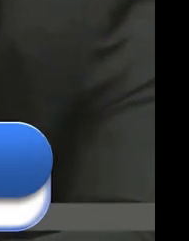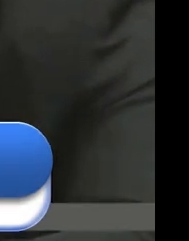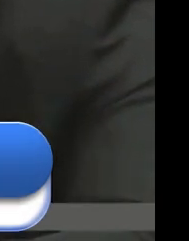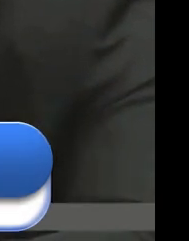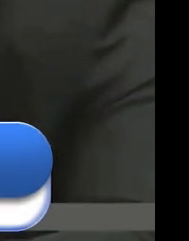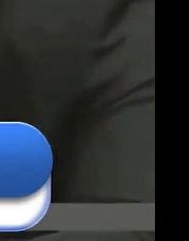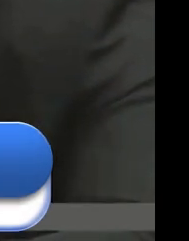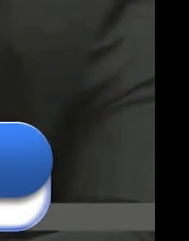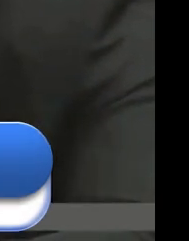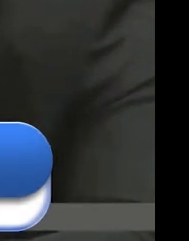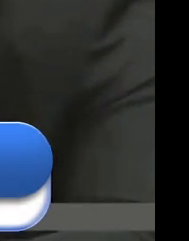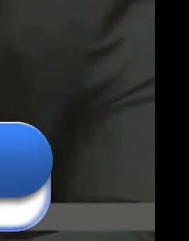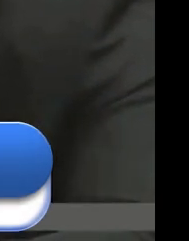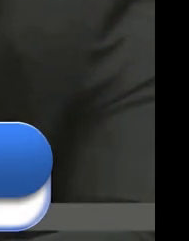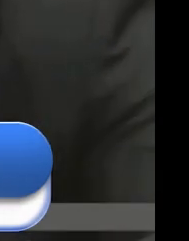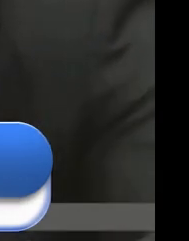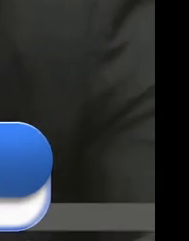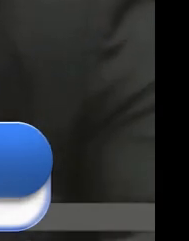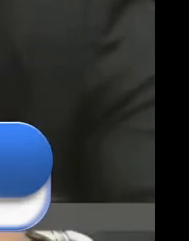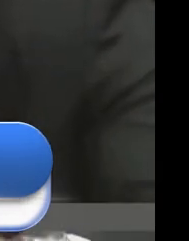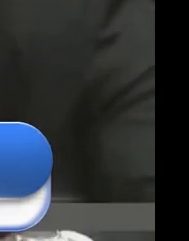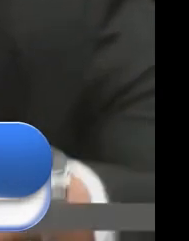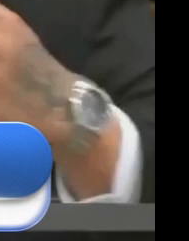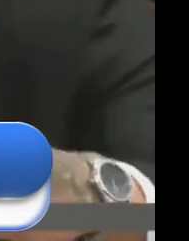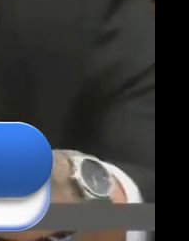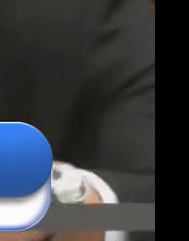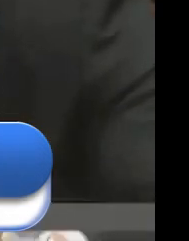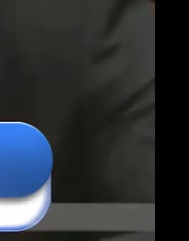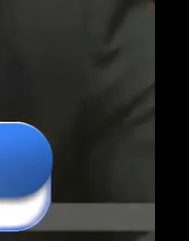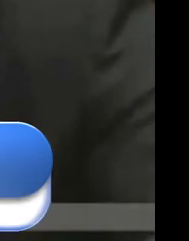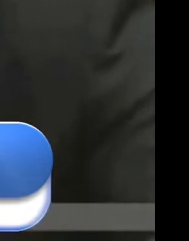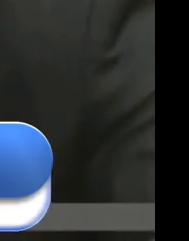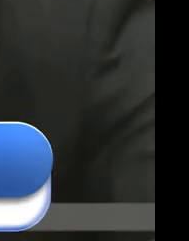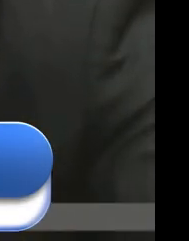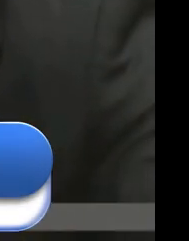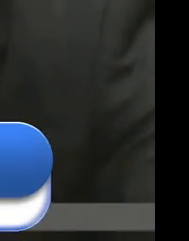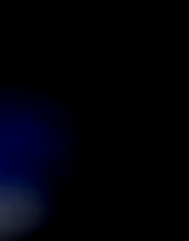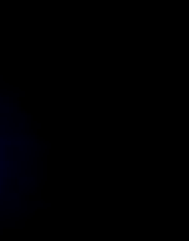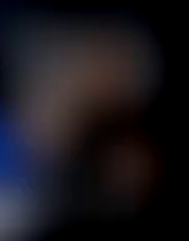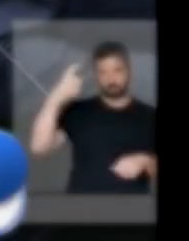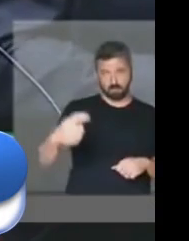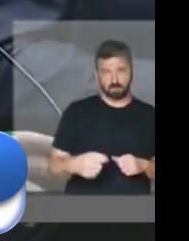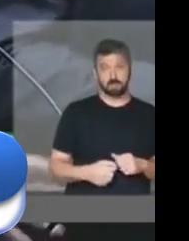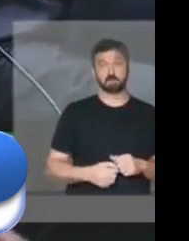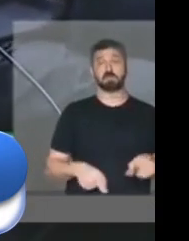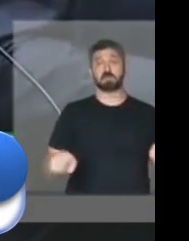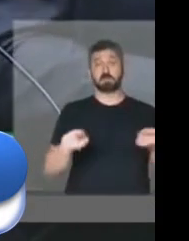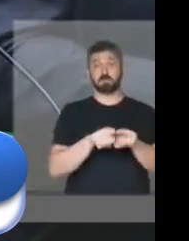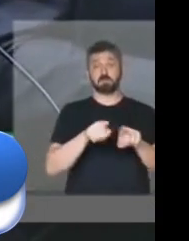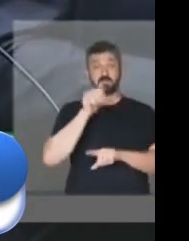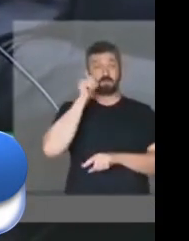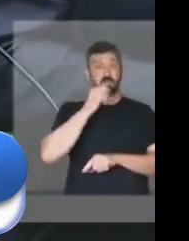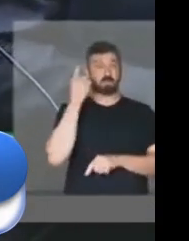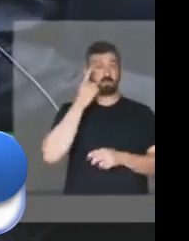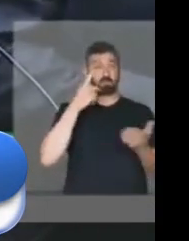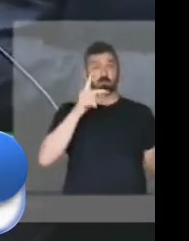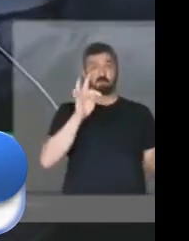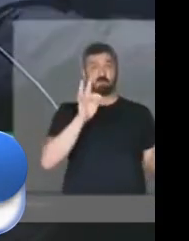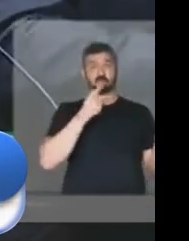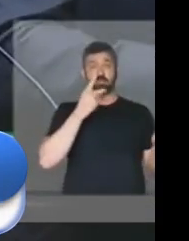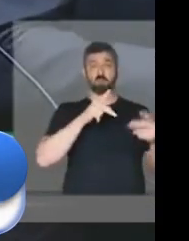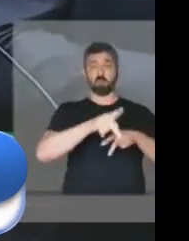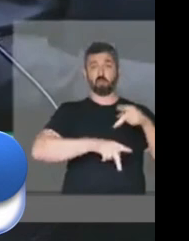coragem de tomar uma medida como essa. Acho que deveria ser até mais do que 5 mil habitantes. Inclusive uma deputada do PT dizendo